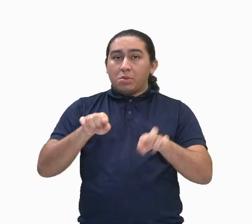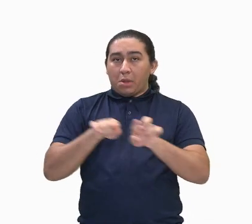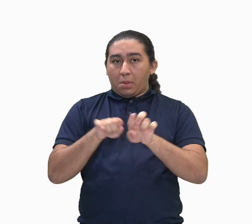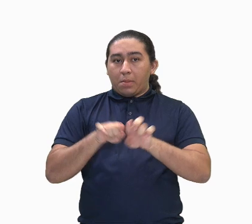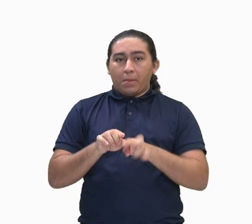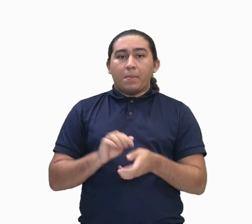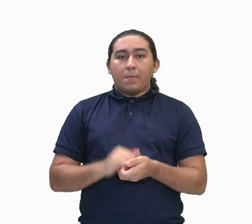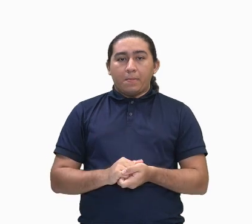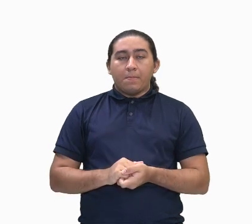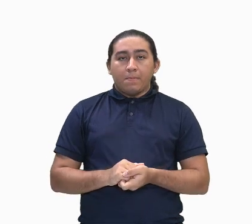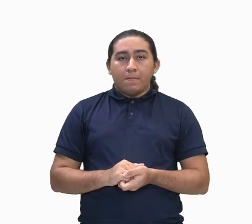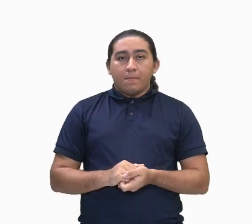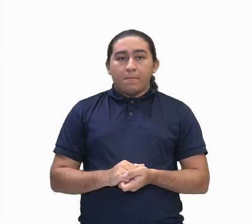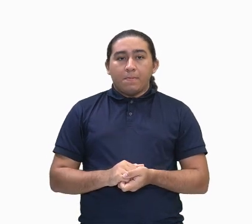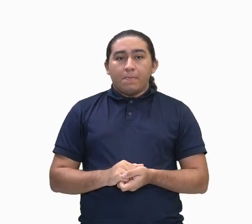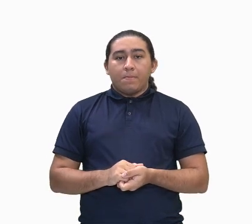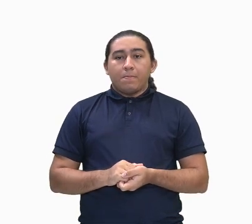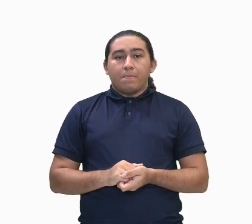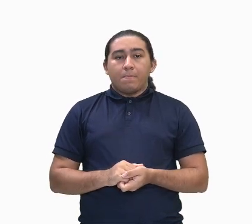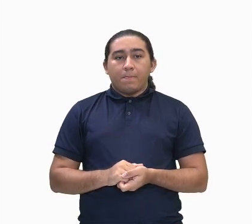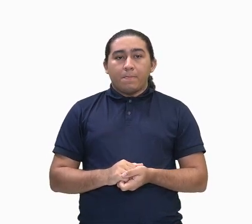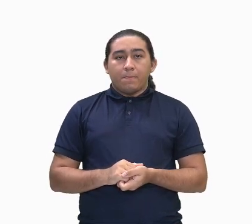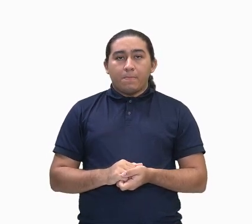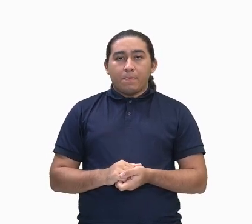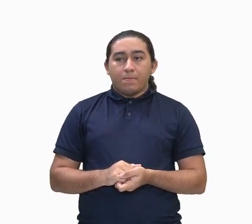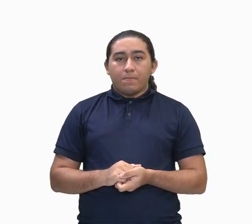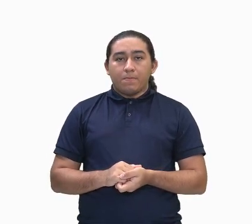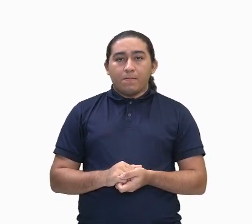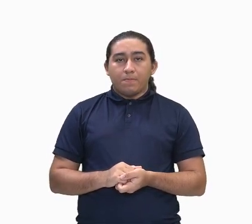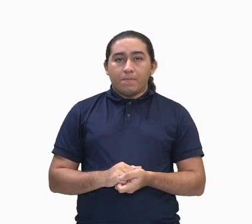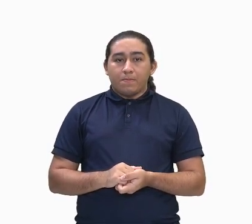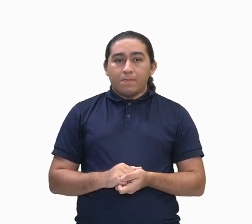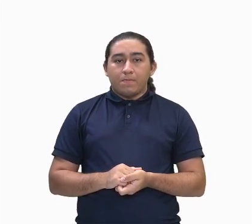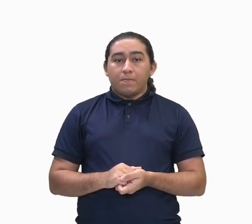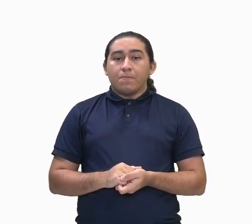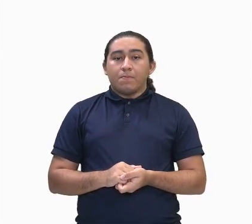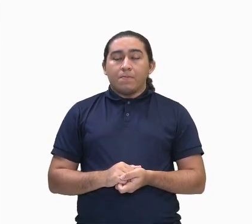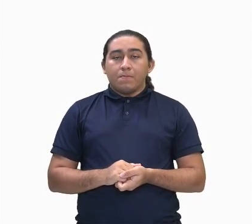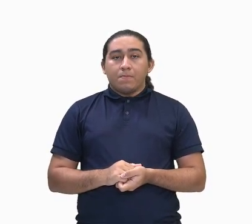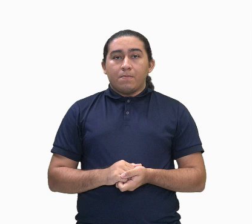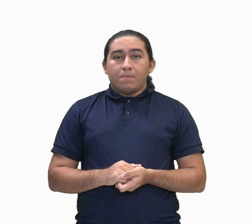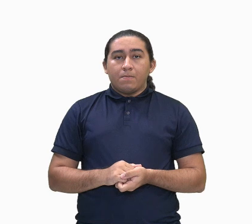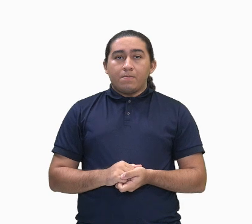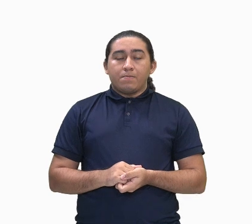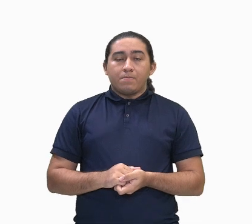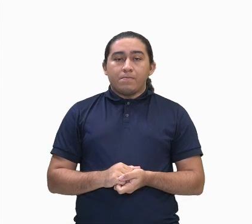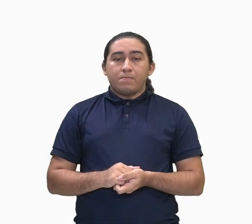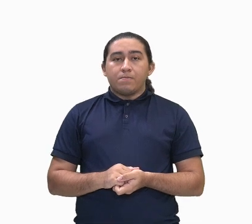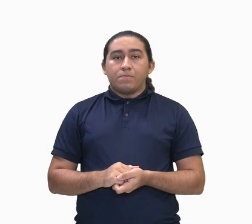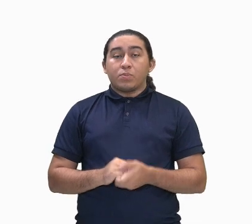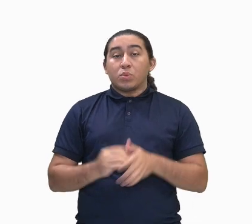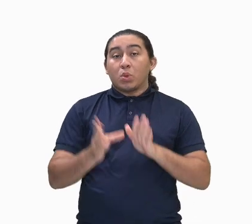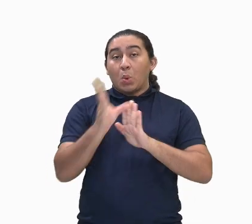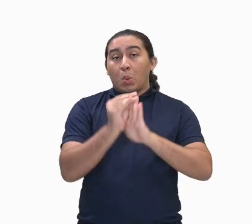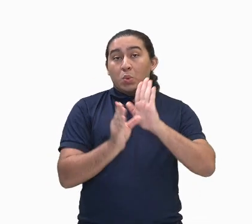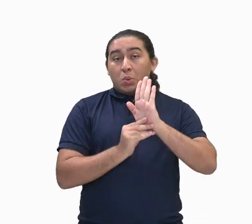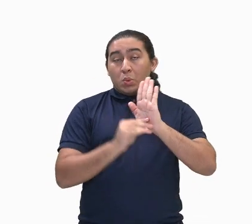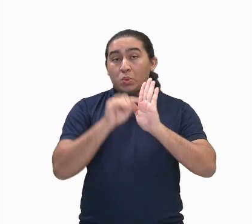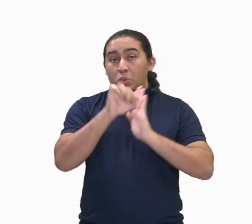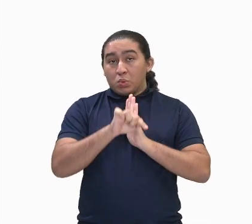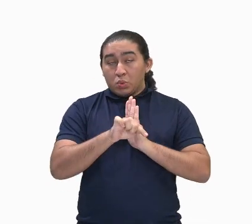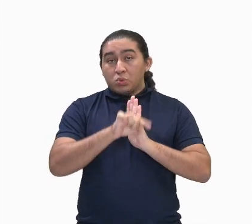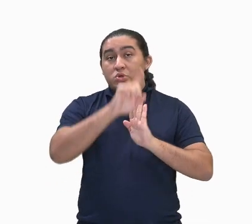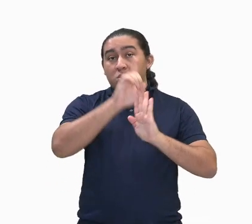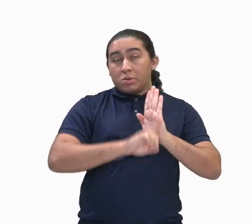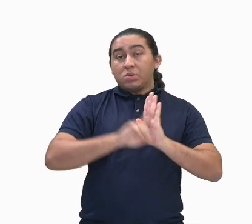e na própria questão também do direito, né, nos escritos do direito, muitos termos em latim, que